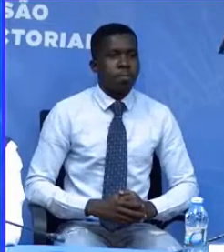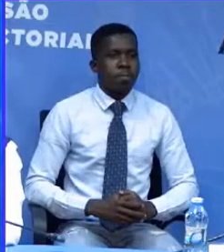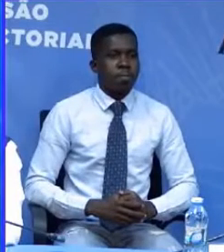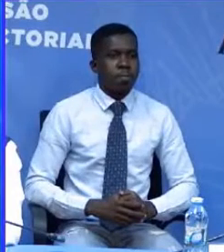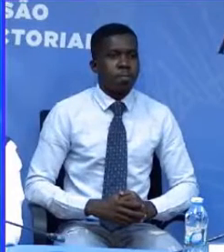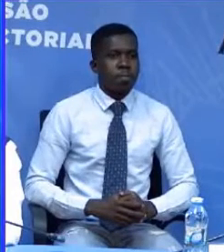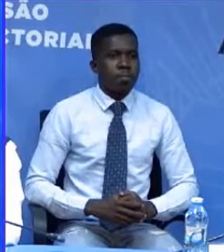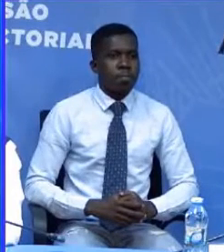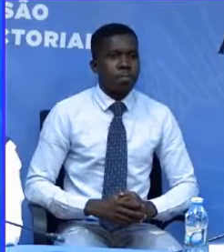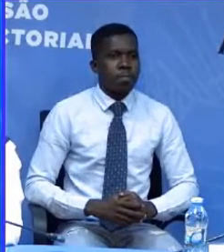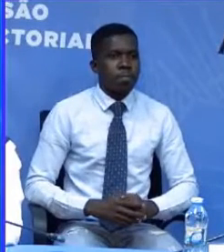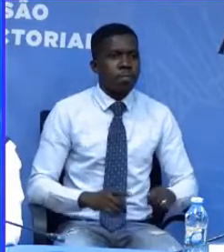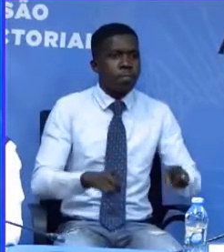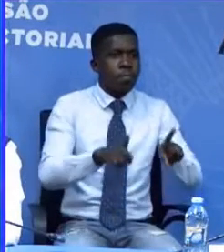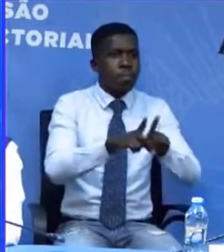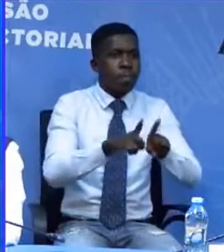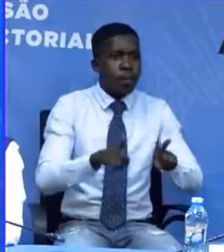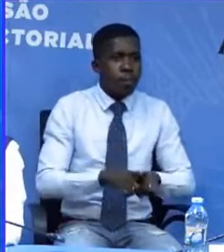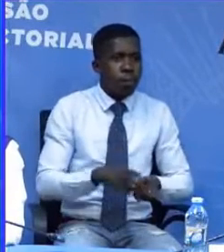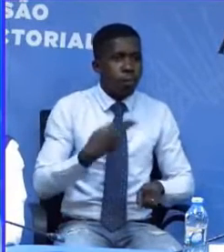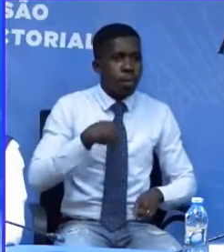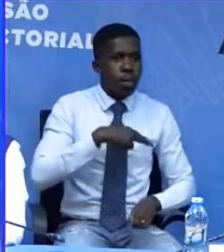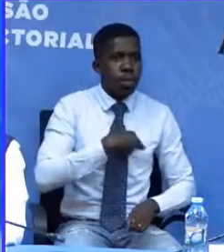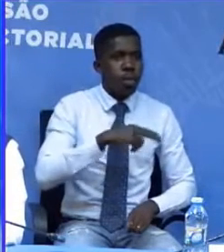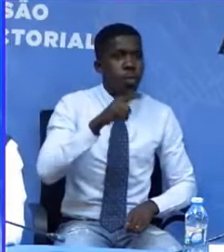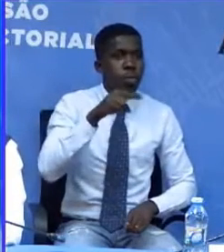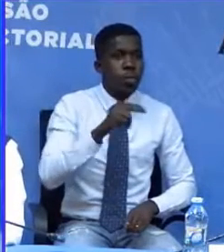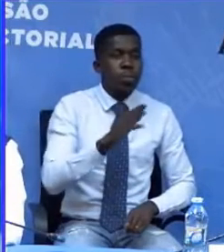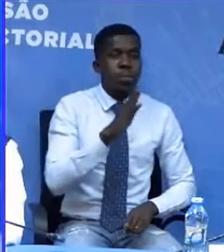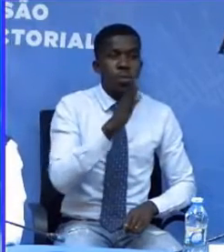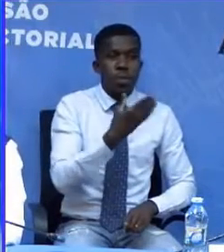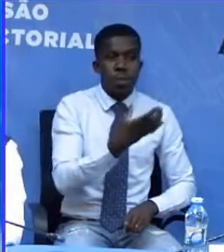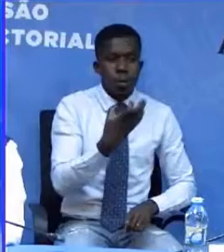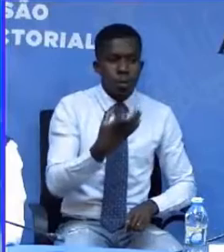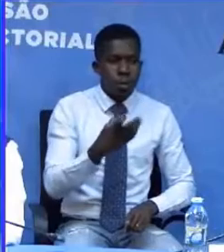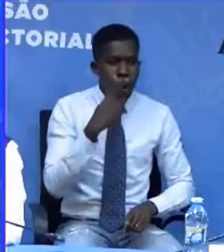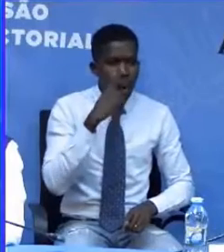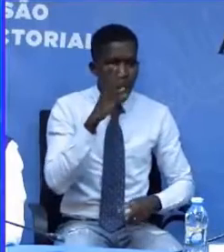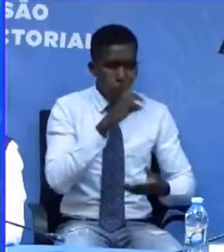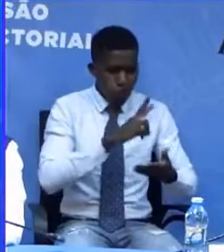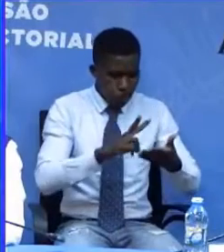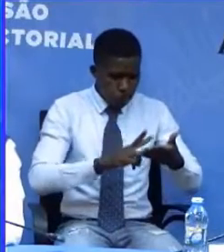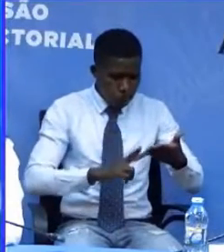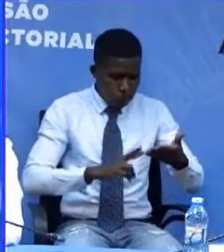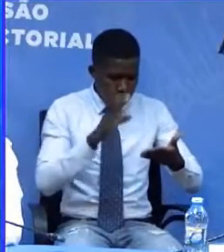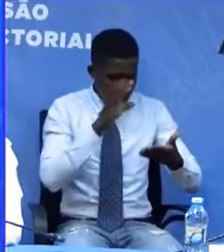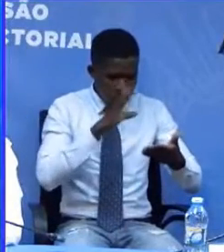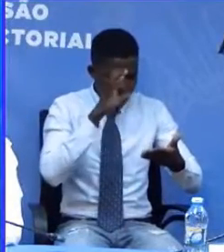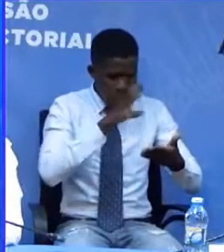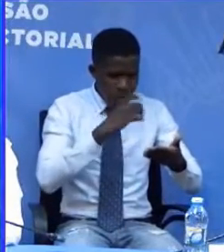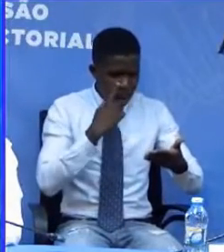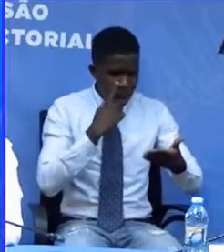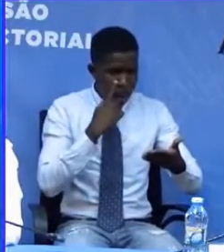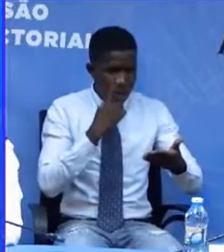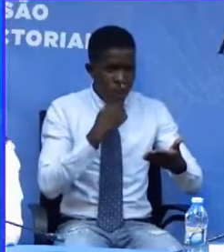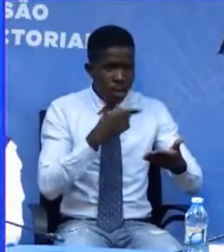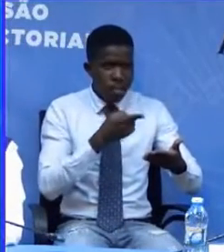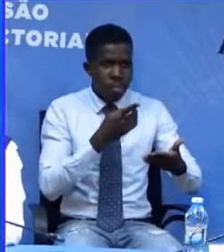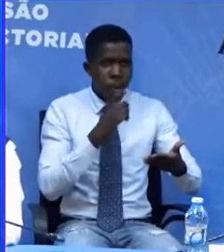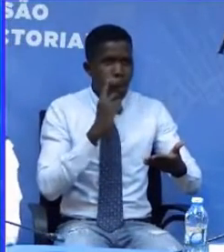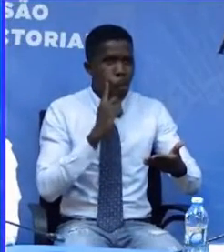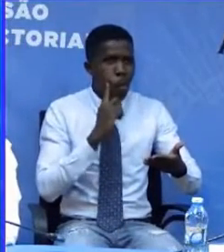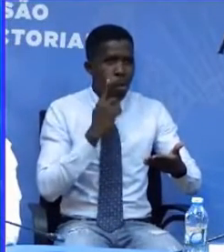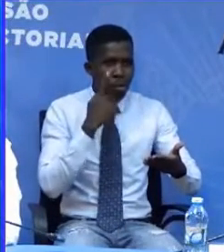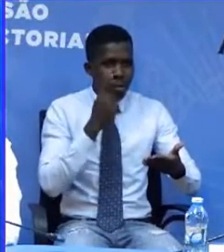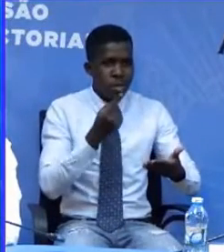Também queríamos aqui dizer, acho que não sei se foi a senhora jornalista ou outro colega, que falou aqui